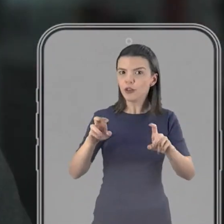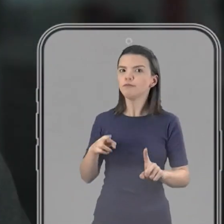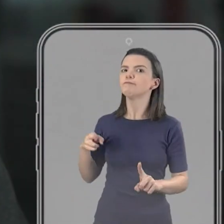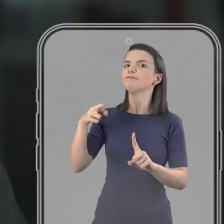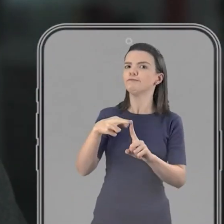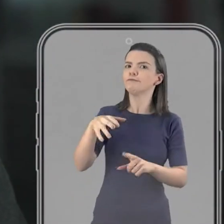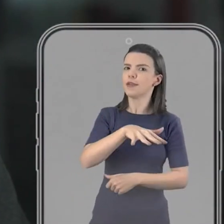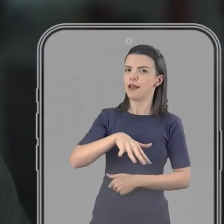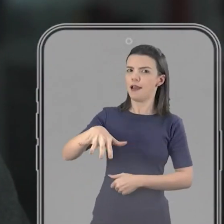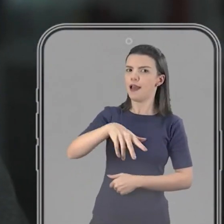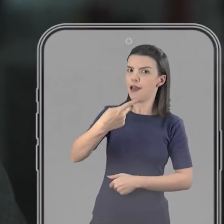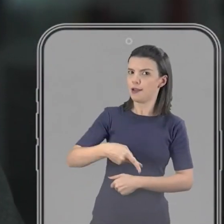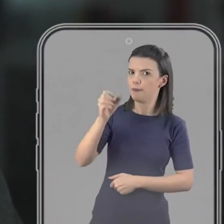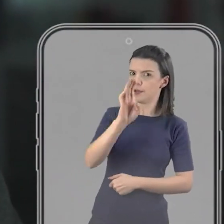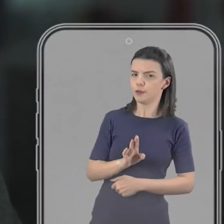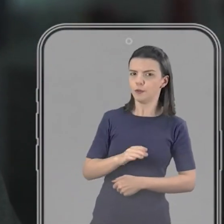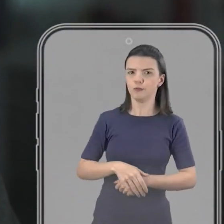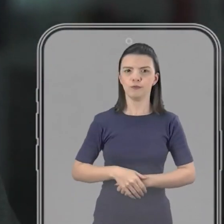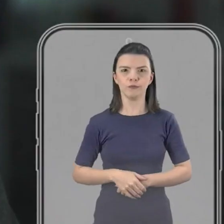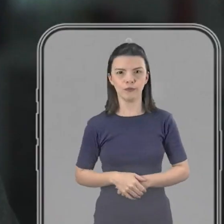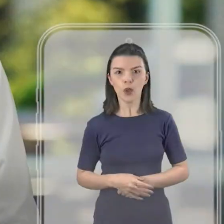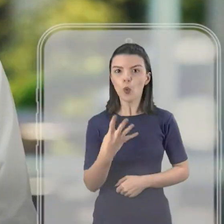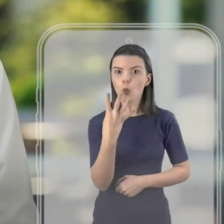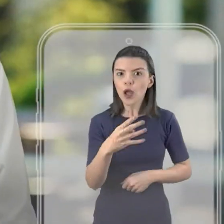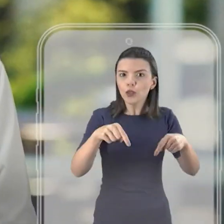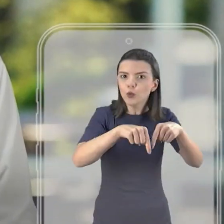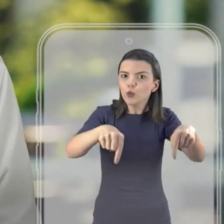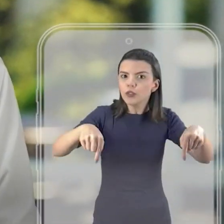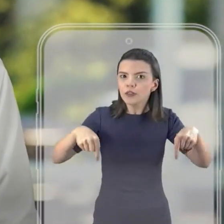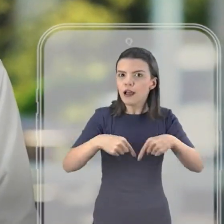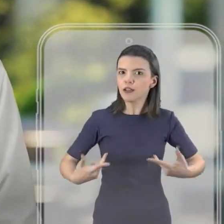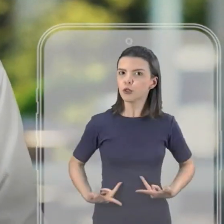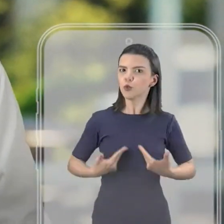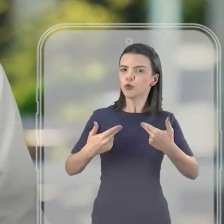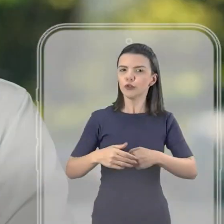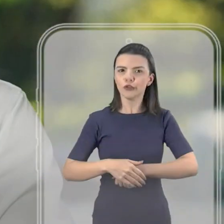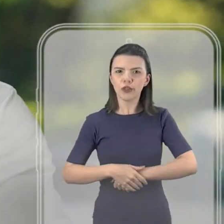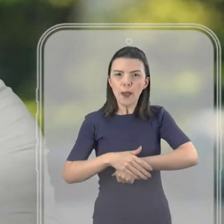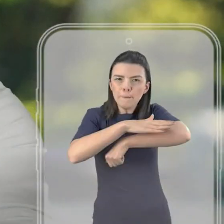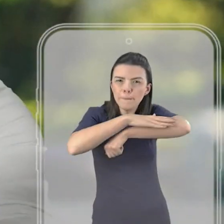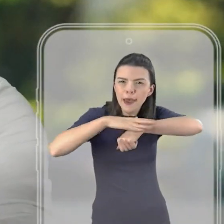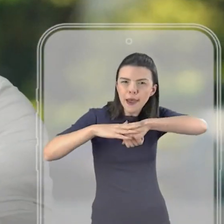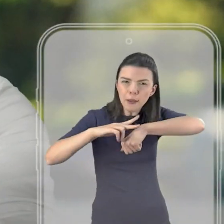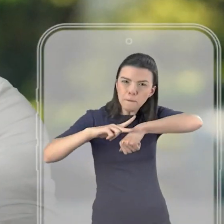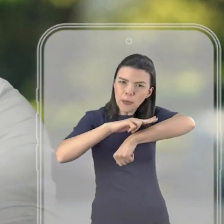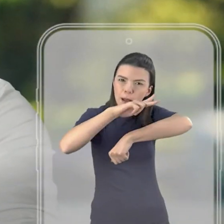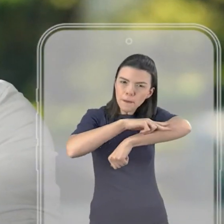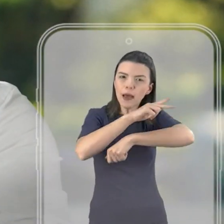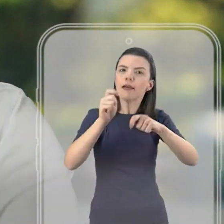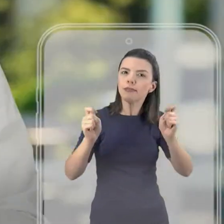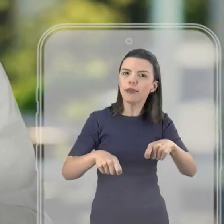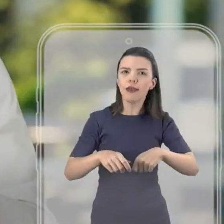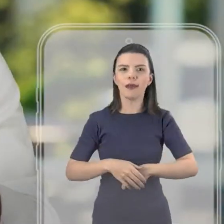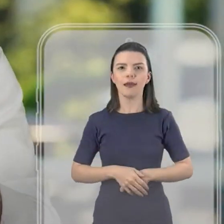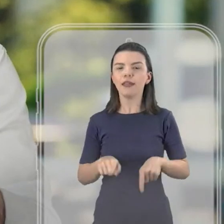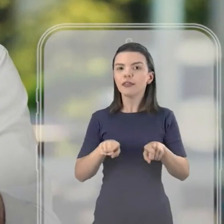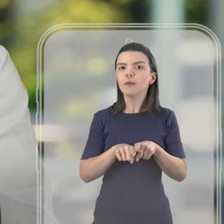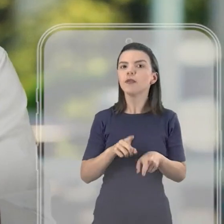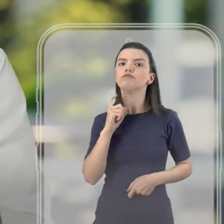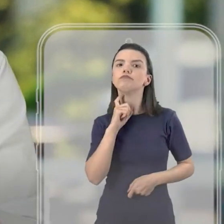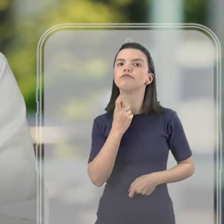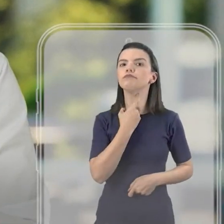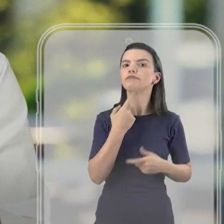funciona melhor do que no resto do país. São quatro salas de cirurgia. A gente tira pequenos sinais da pele. A gente